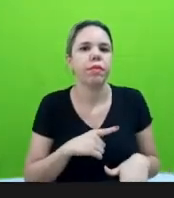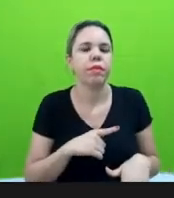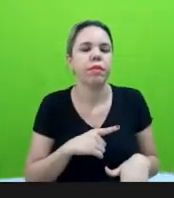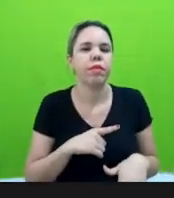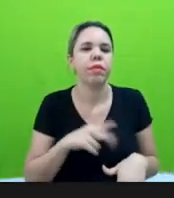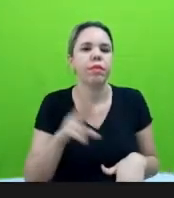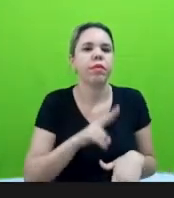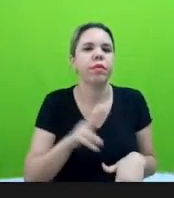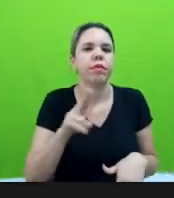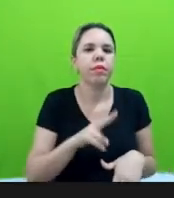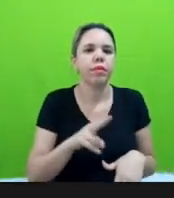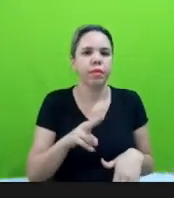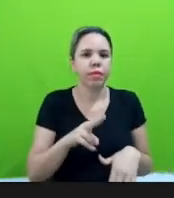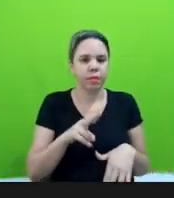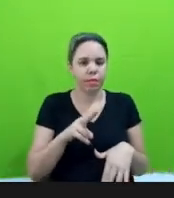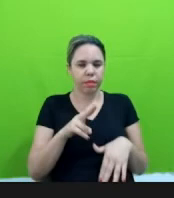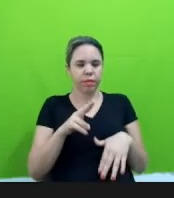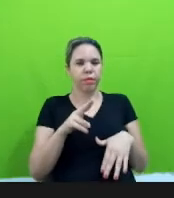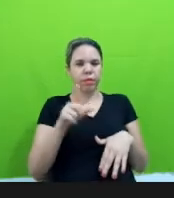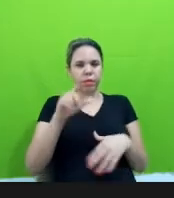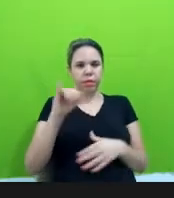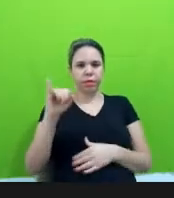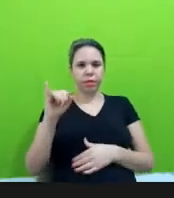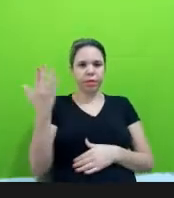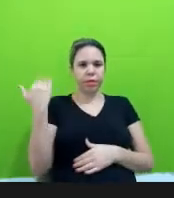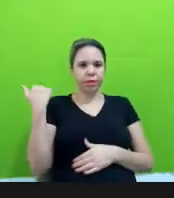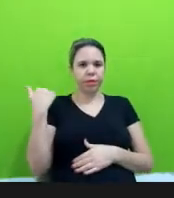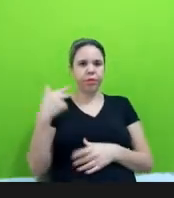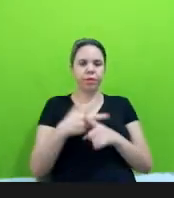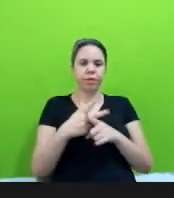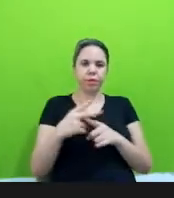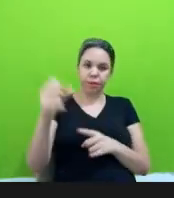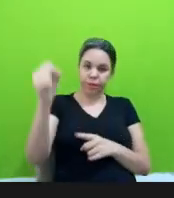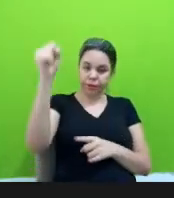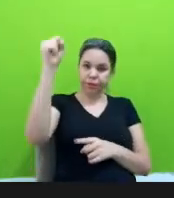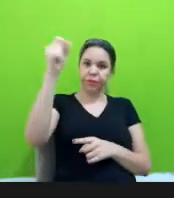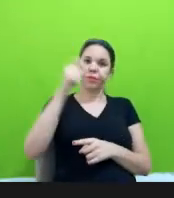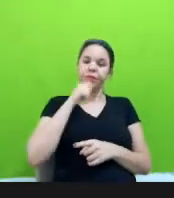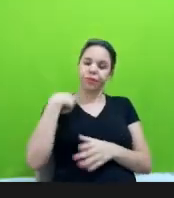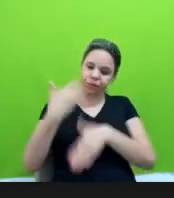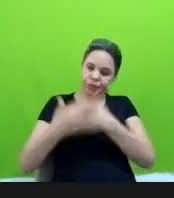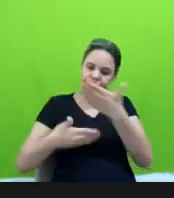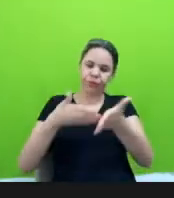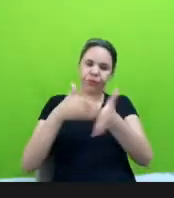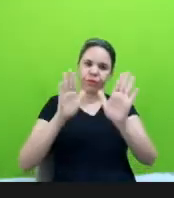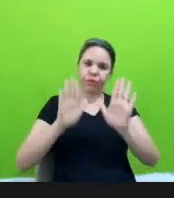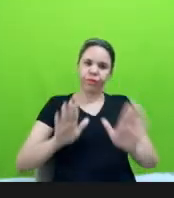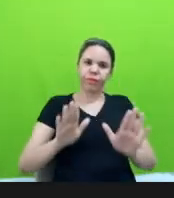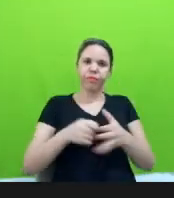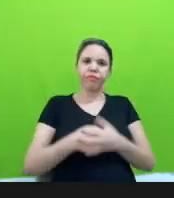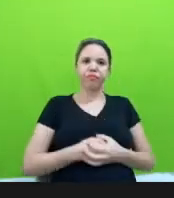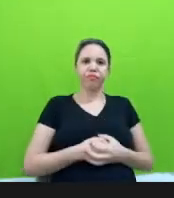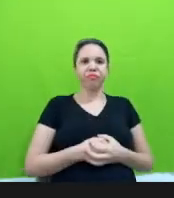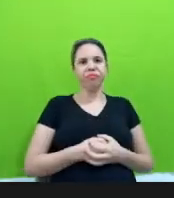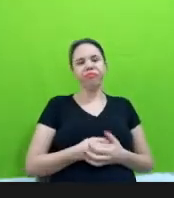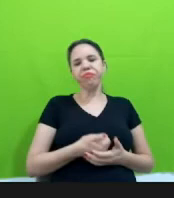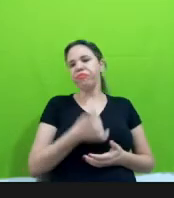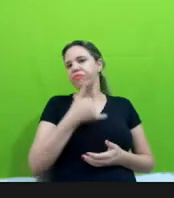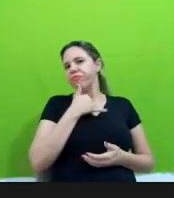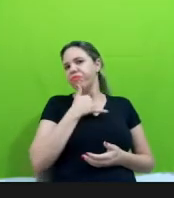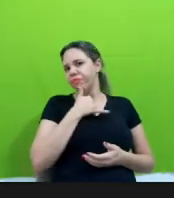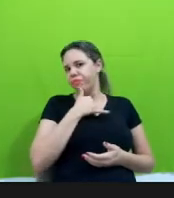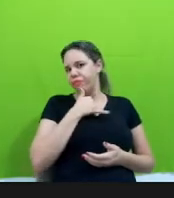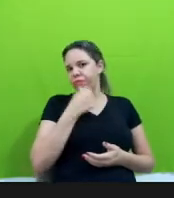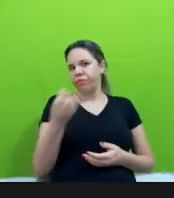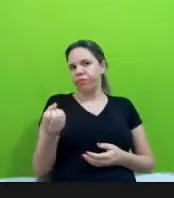uso, né, diário da LAI, superado um pouquinho essa dificuldade. Infelizmente, com uma nova